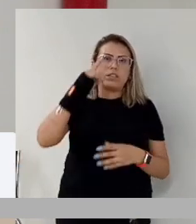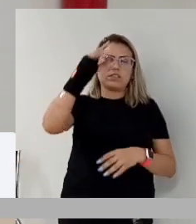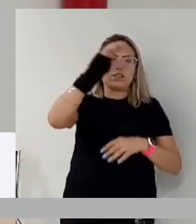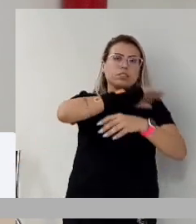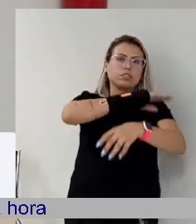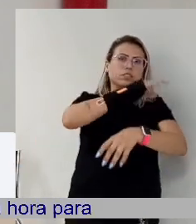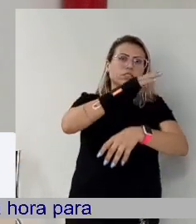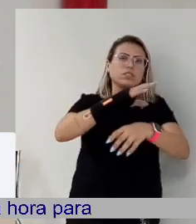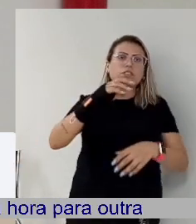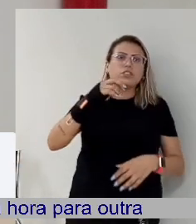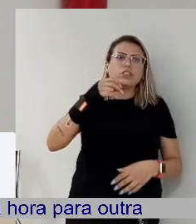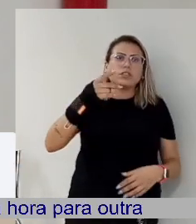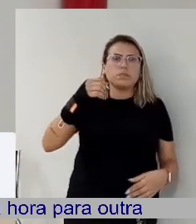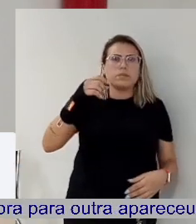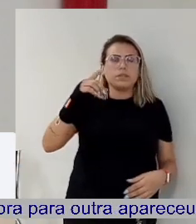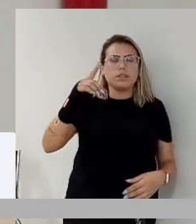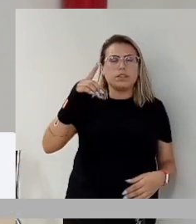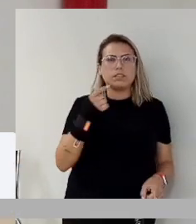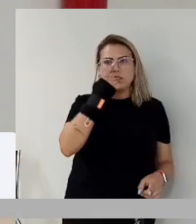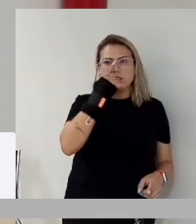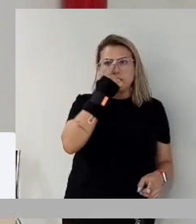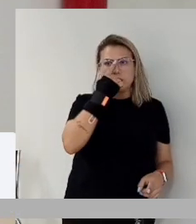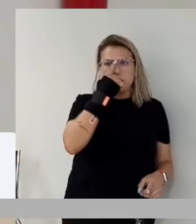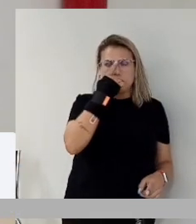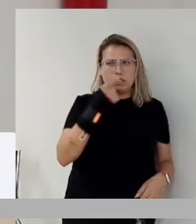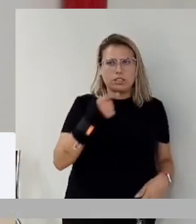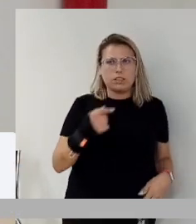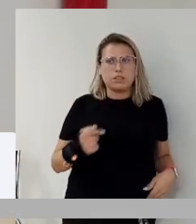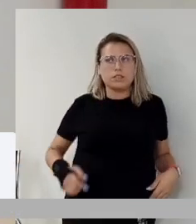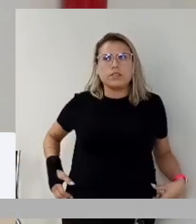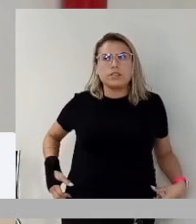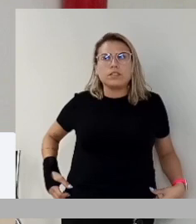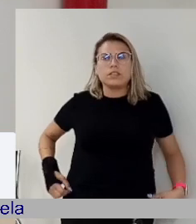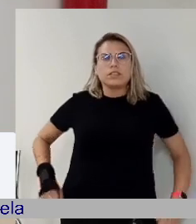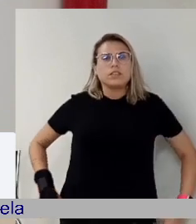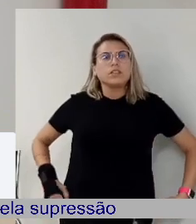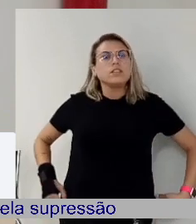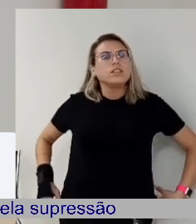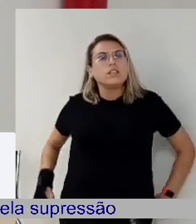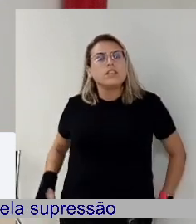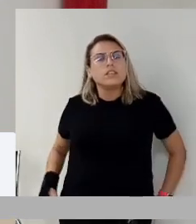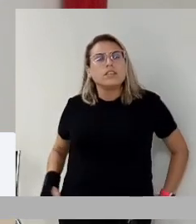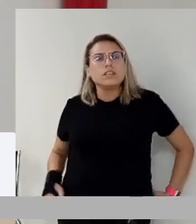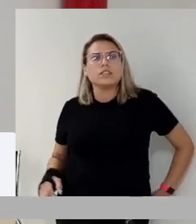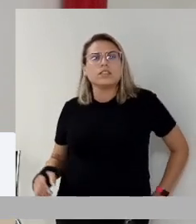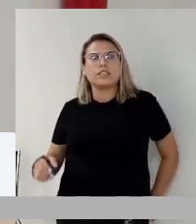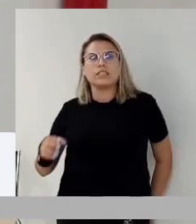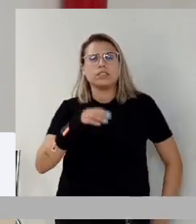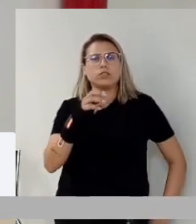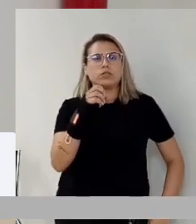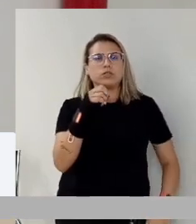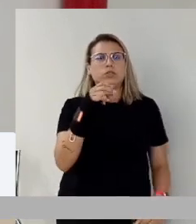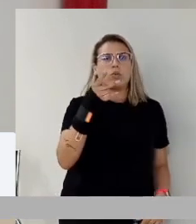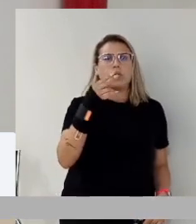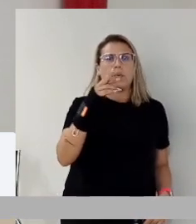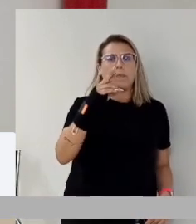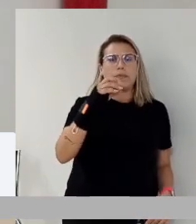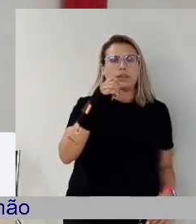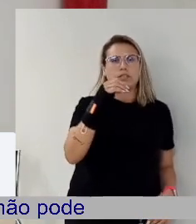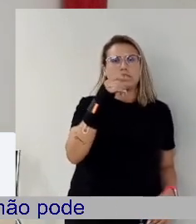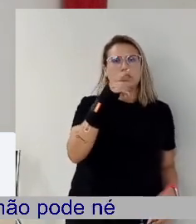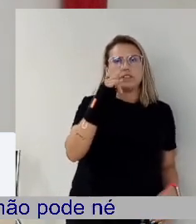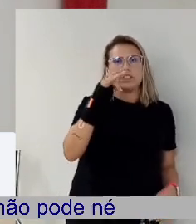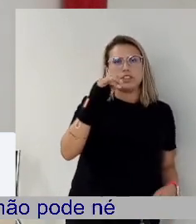hora para outra apareceu uma corrente com dois trator fazendo aquela supressão vegetal que diga daquela forma é criminosa não pode